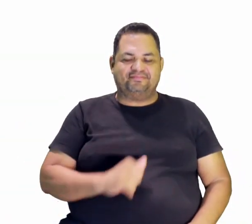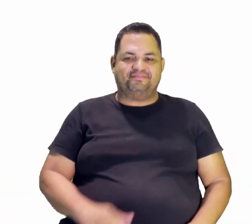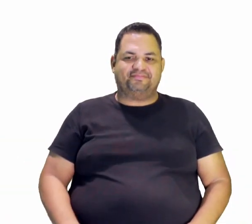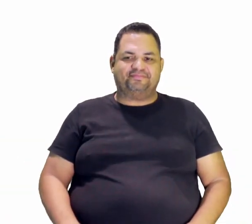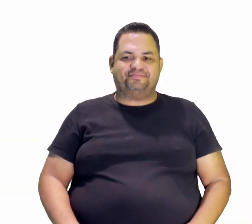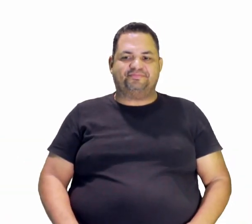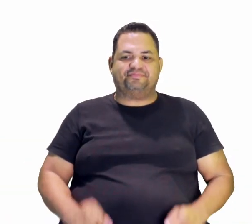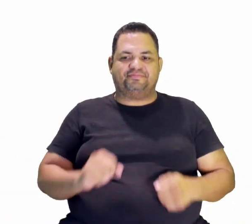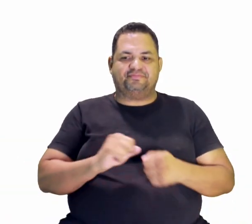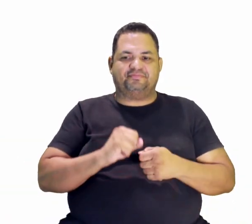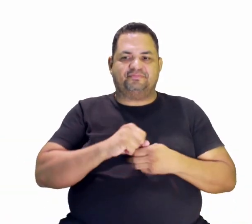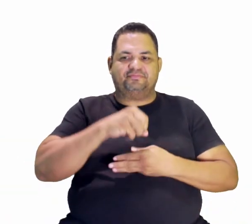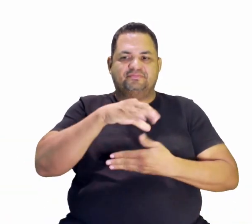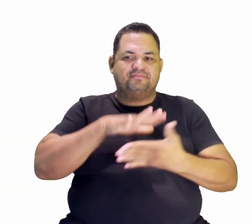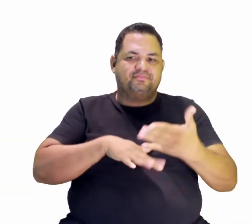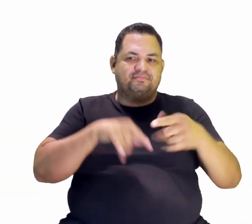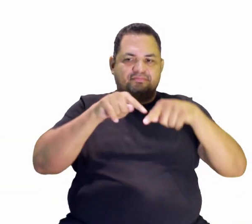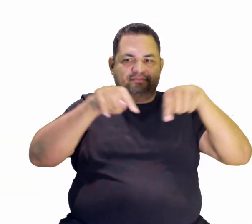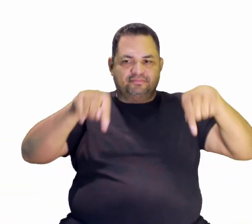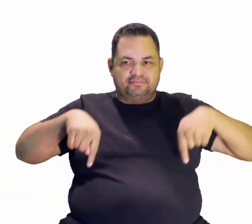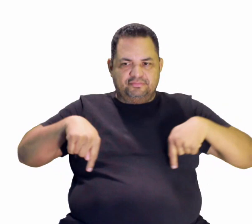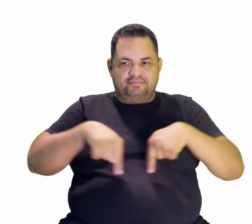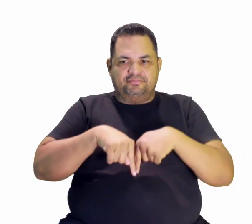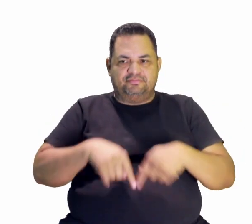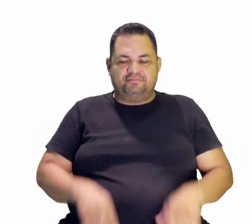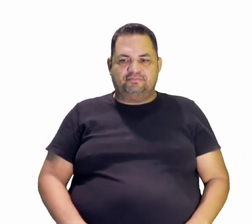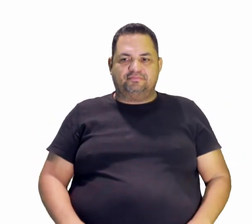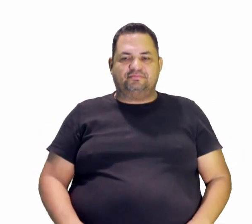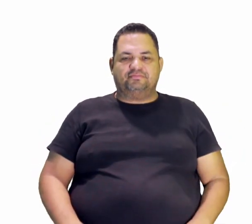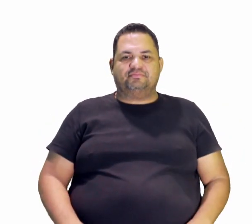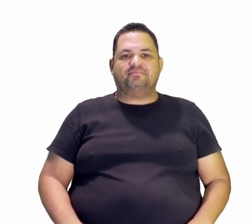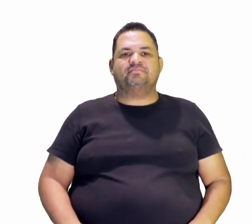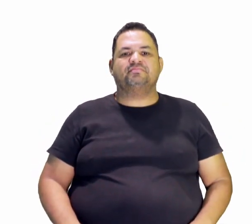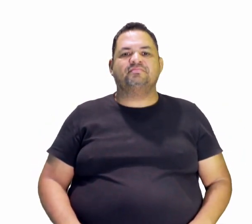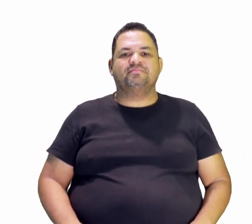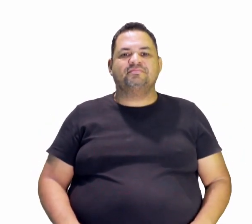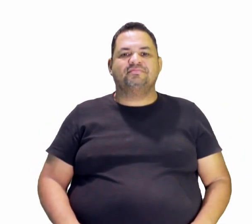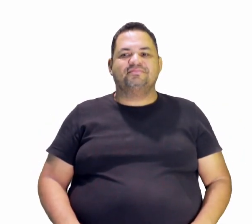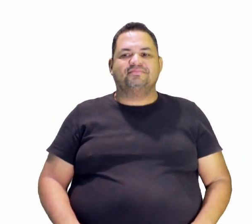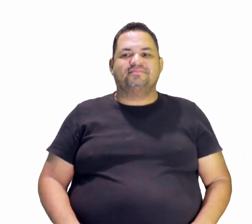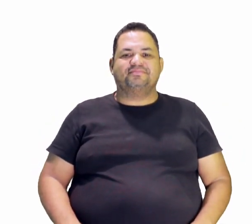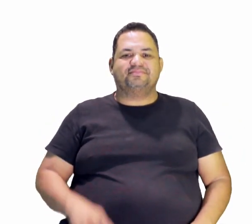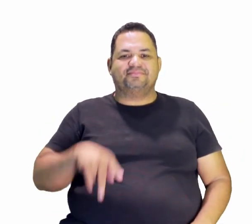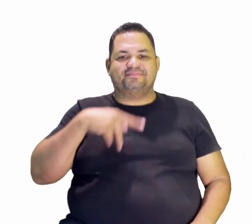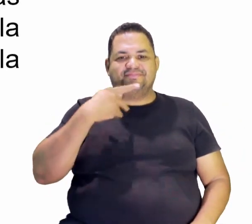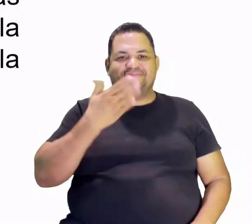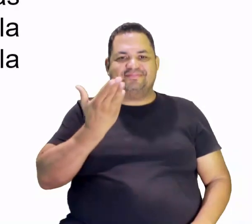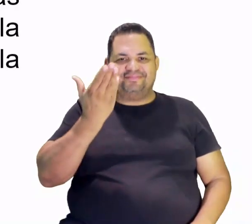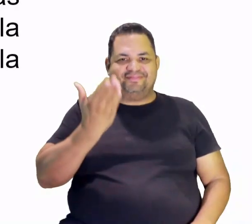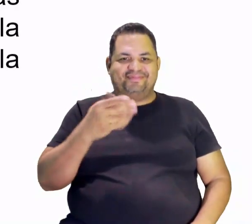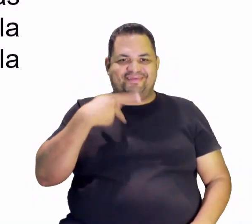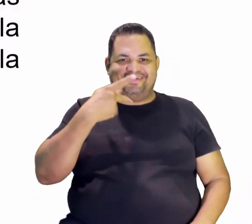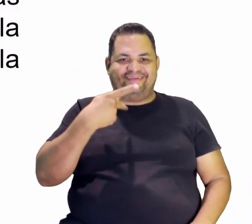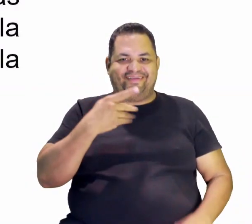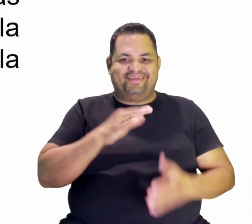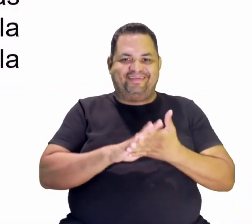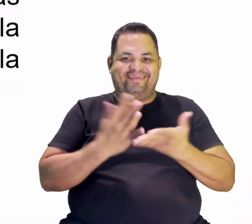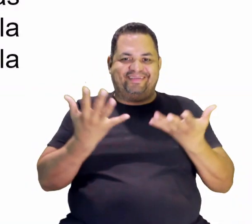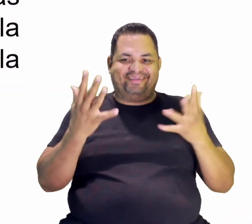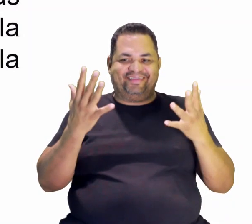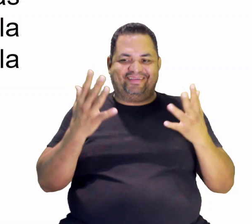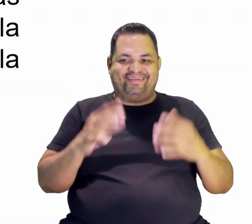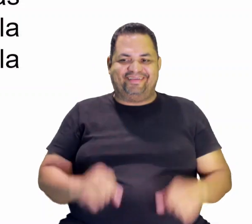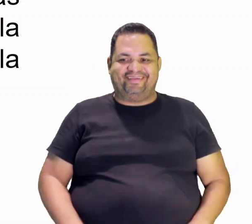Resolução de atividade de sala. O Samuel não fala igual eu com a boca, mas fala com as mãos,